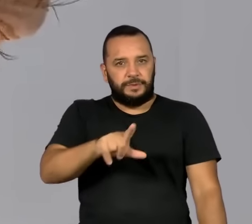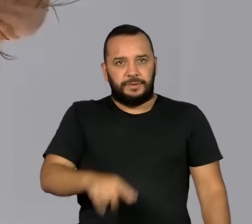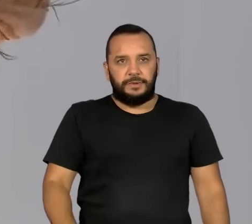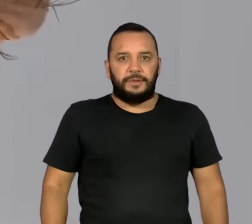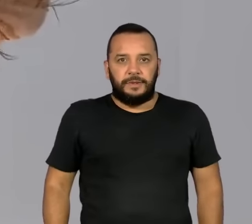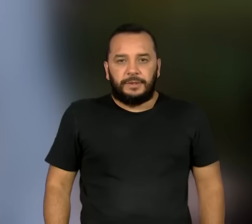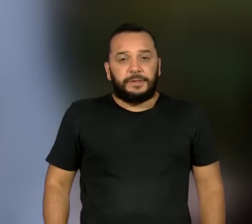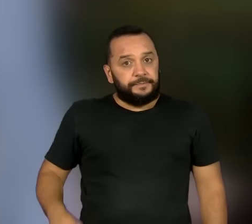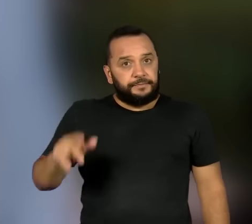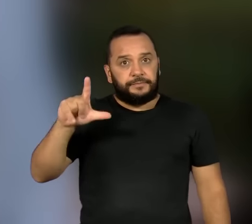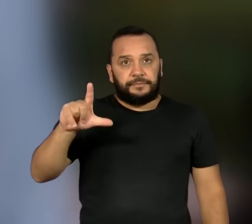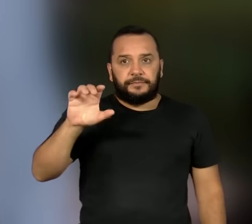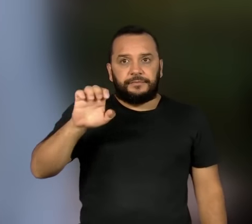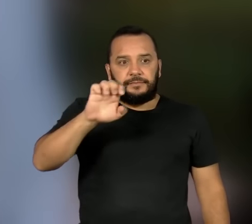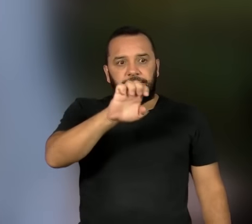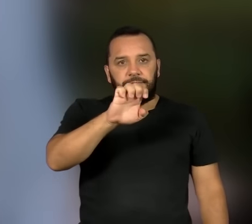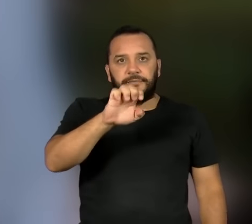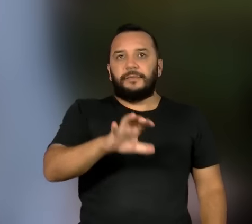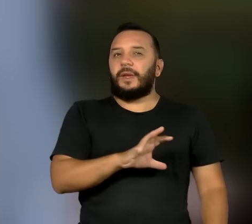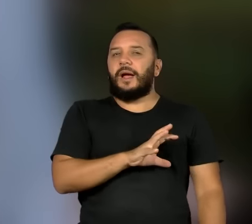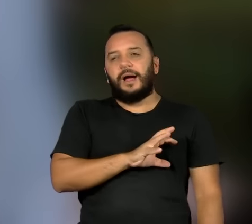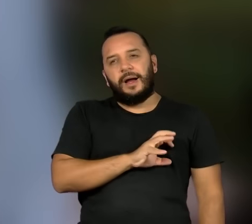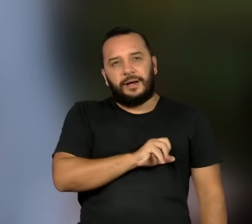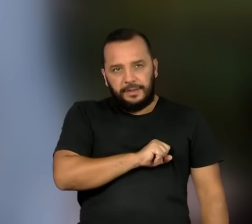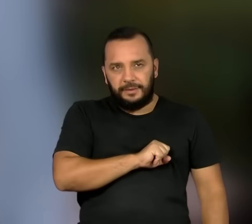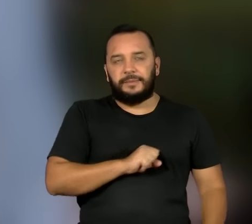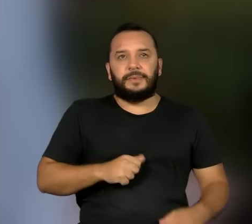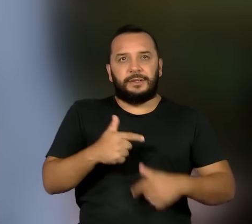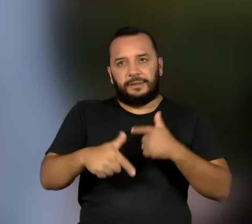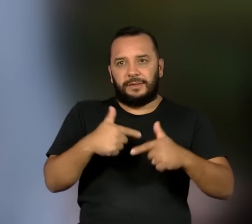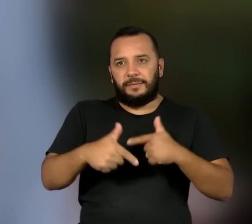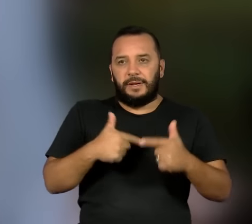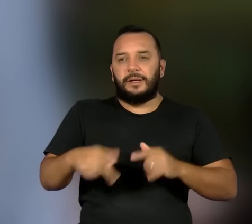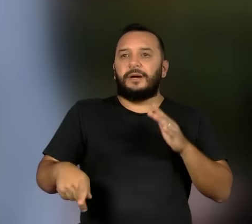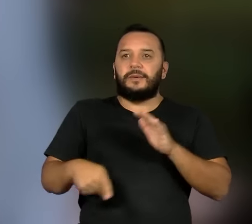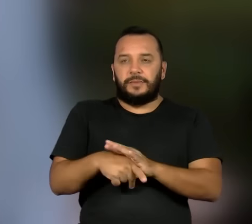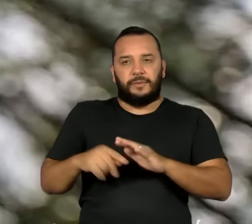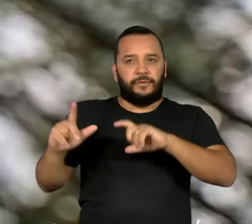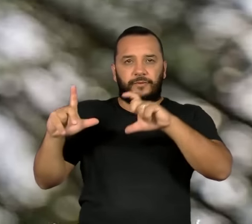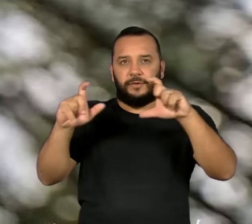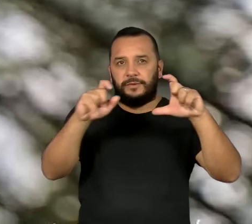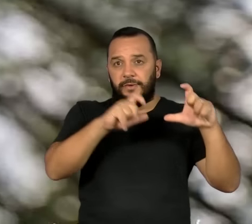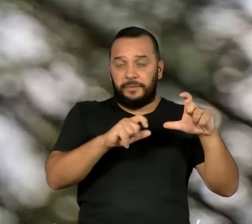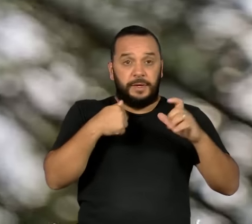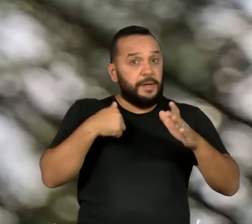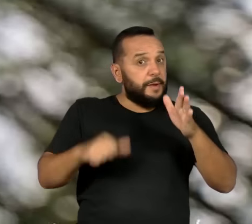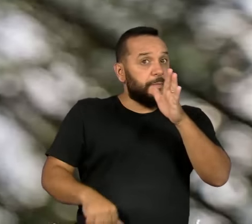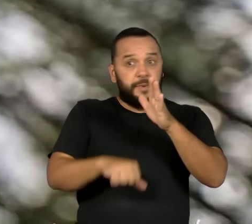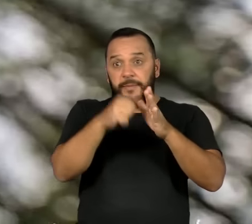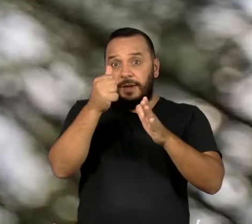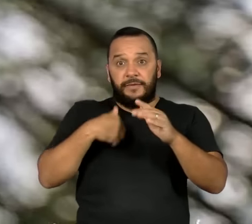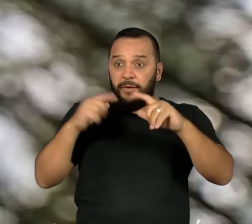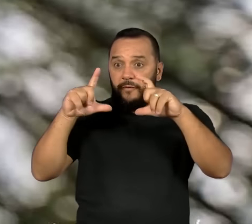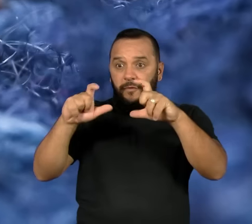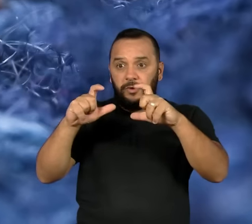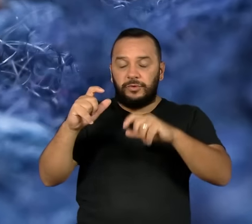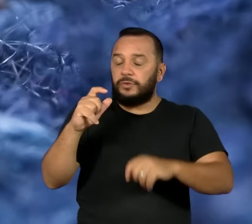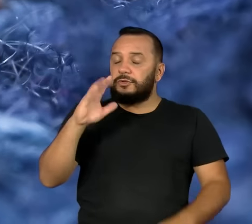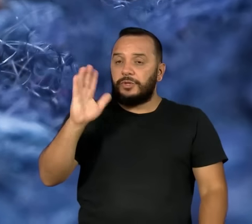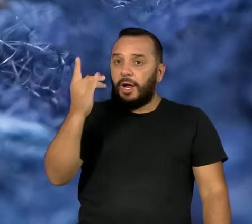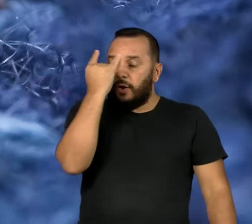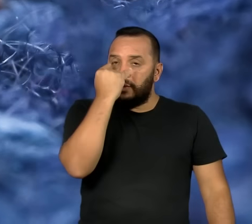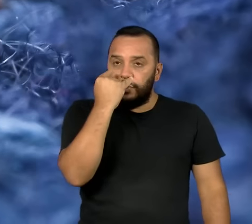Lee é apaixonado pelo ofício. Conta que ao fazer a primeira foto, foi fisgado e nunca mais parou.